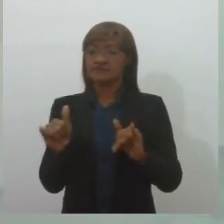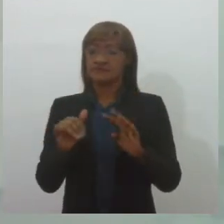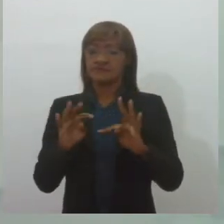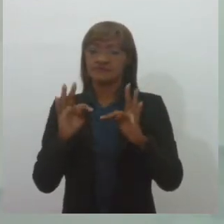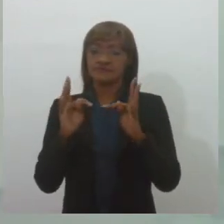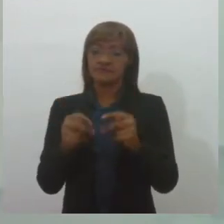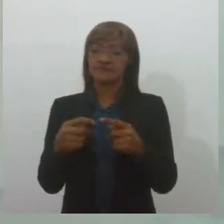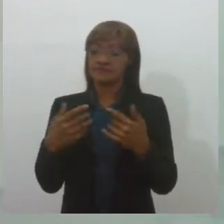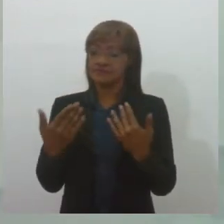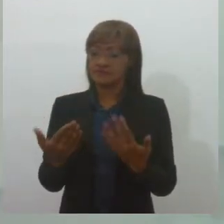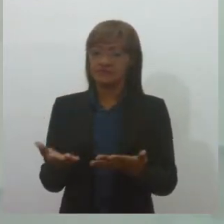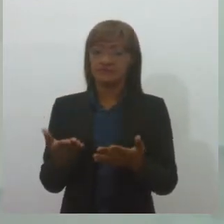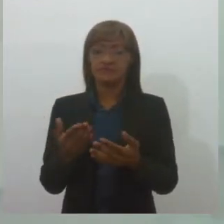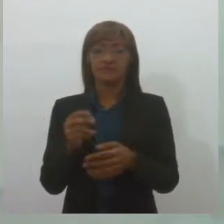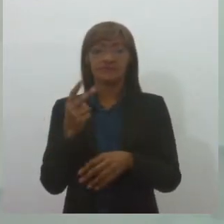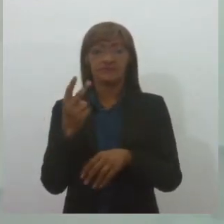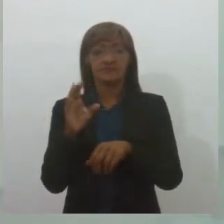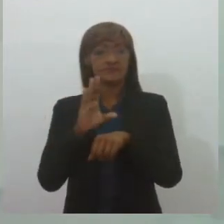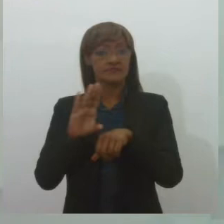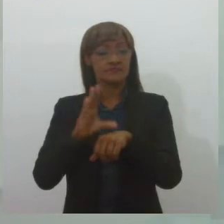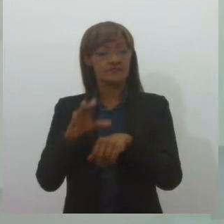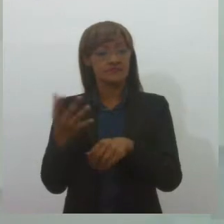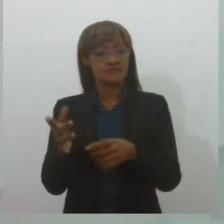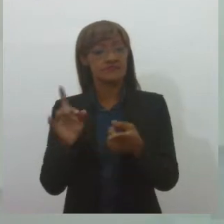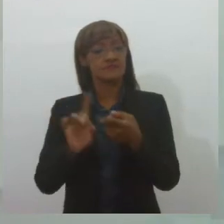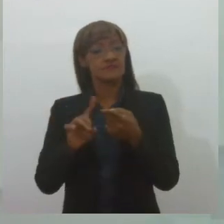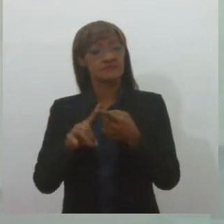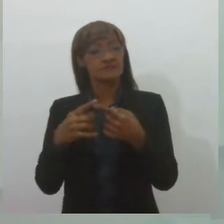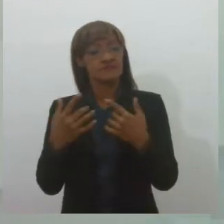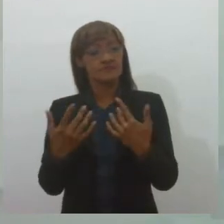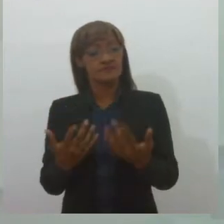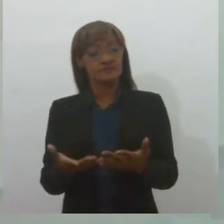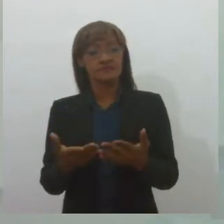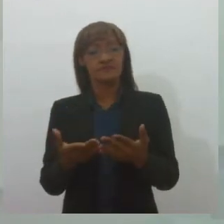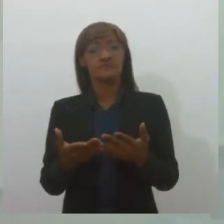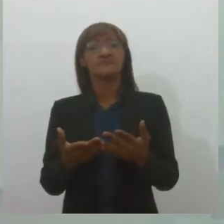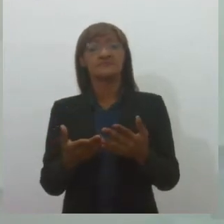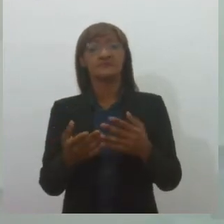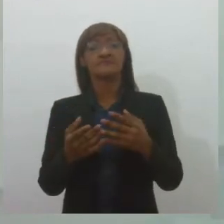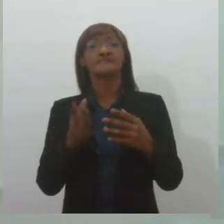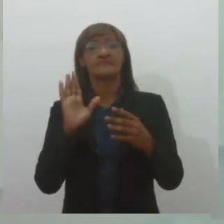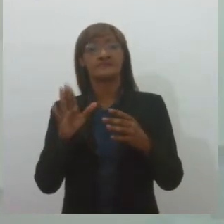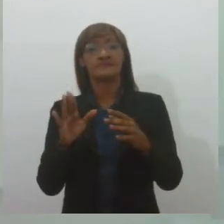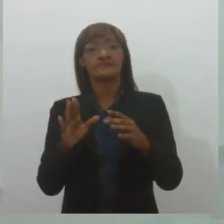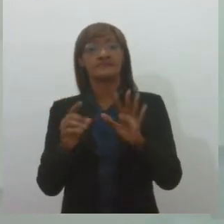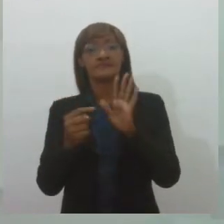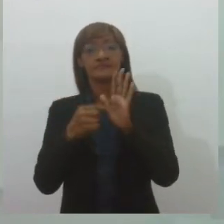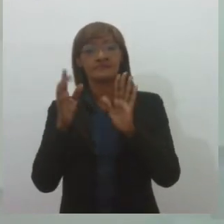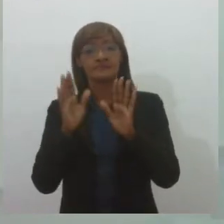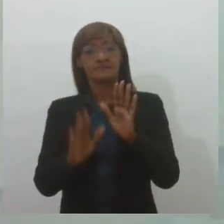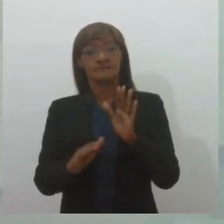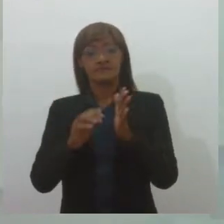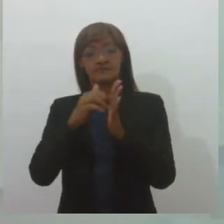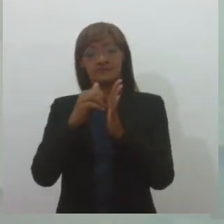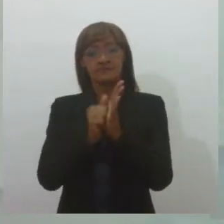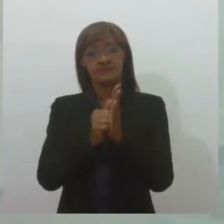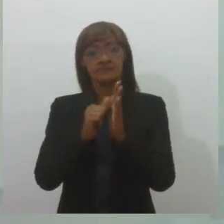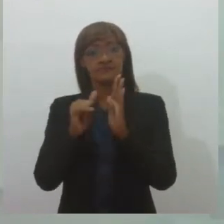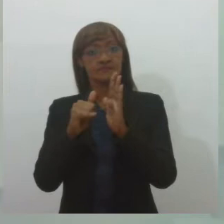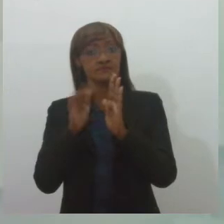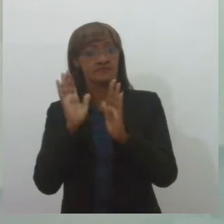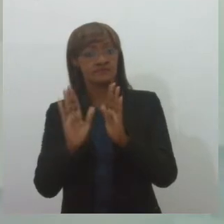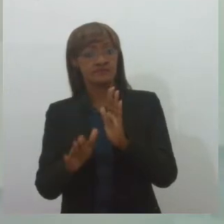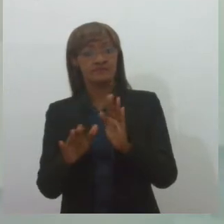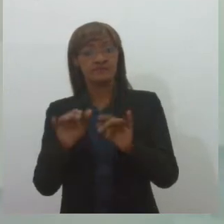assuntos no caso sobre os dois pulsos e também link levam você diretamente para o Ato da é para